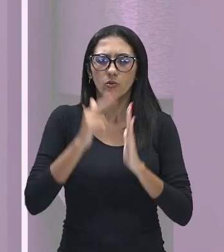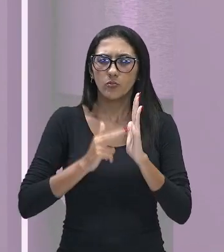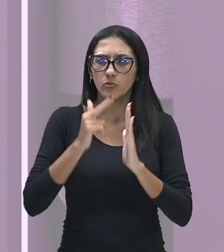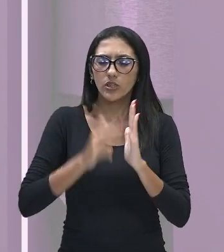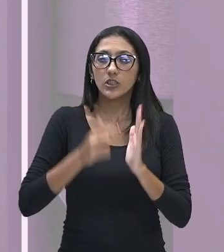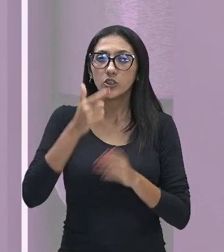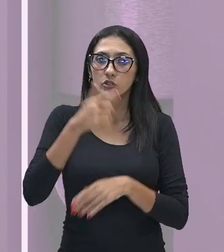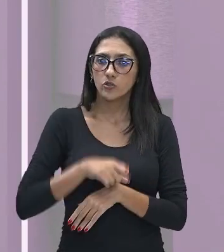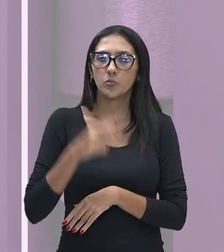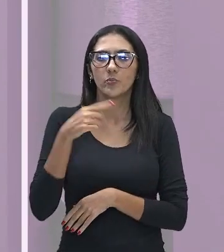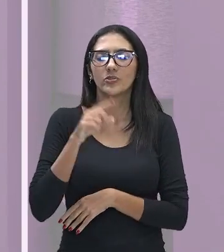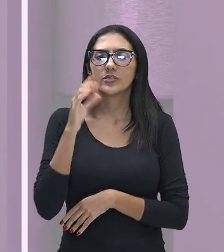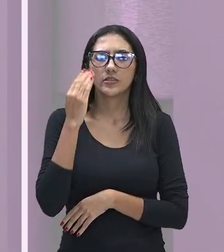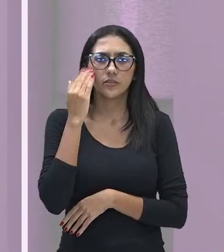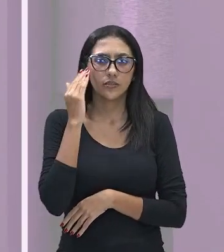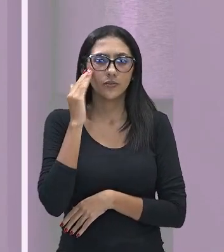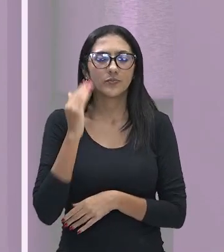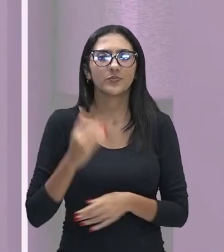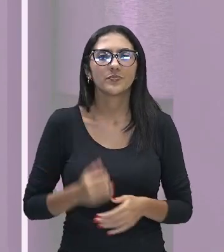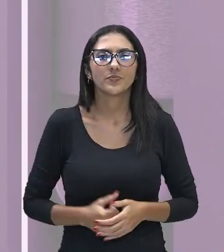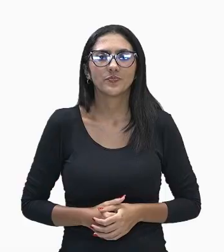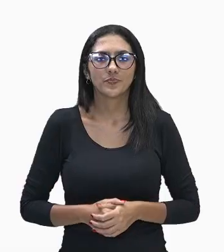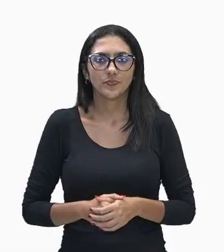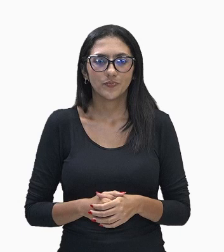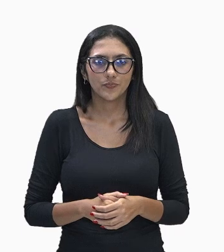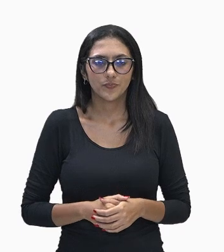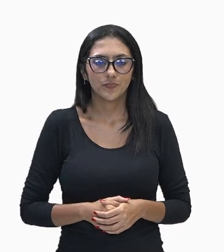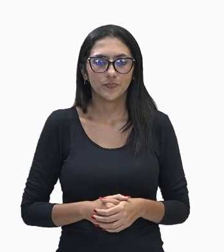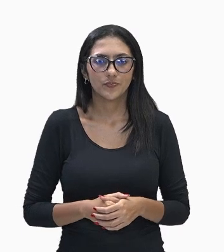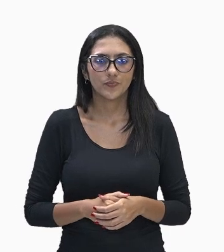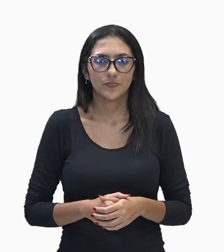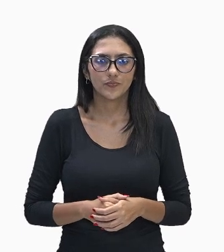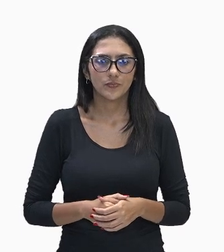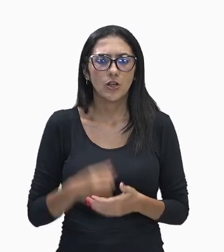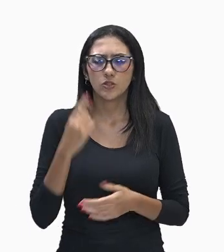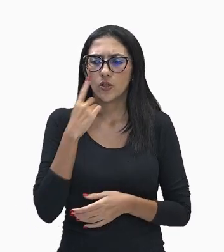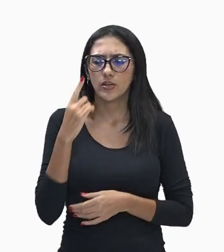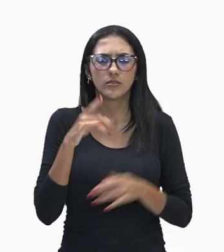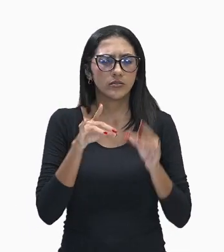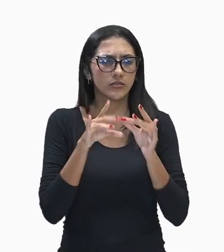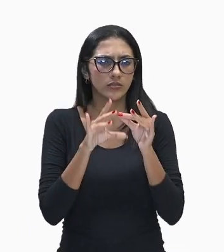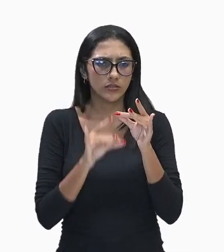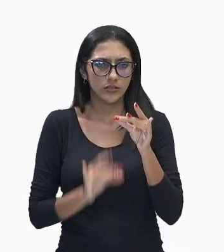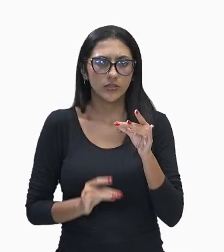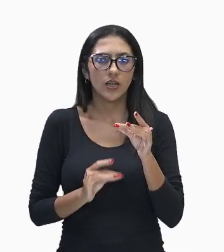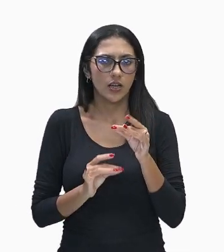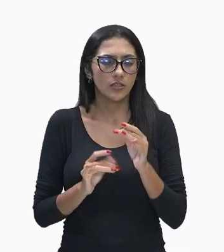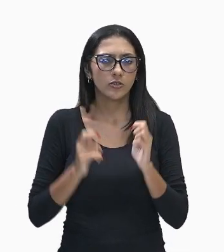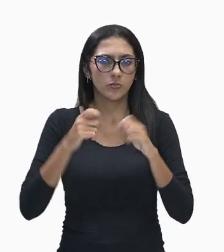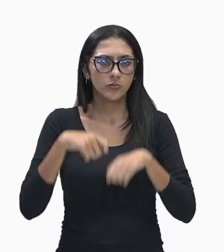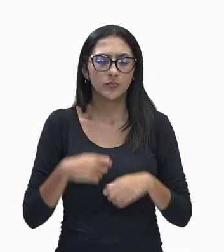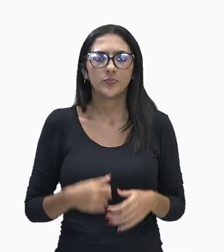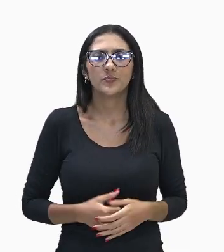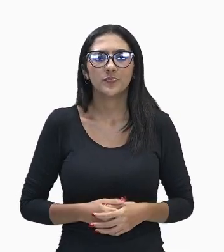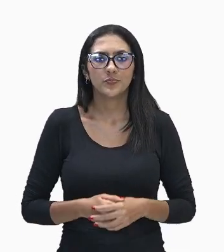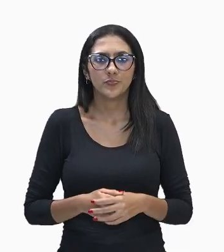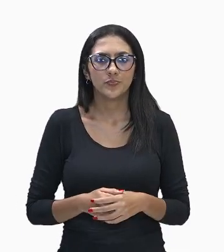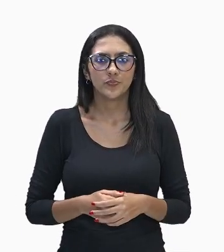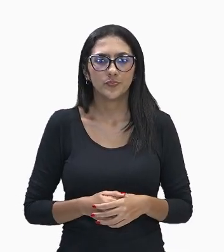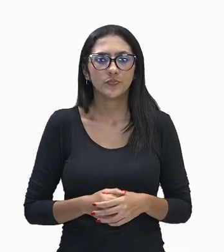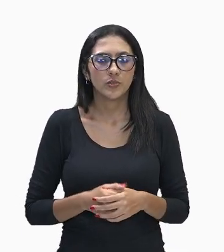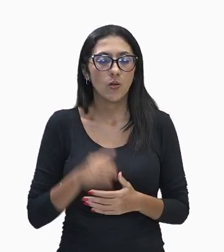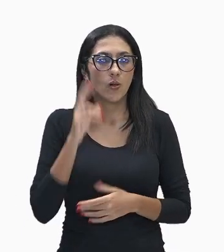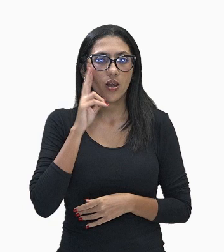melhor compreendido aí por você. Vamos lá voltar só nessa última observação aí sobre a equação Q. Q